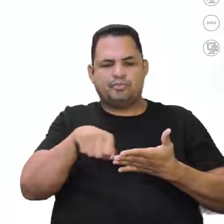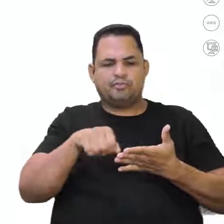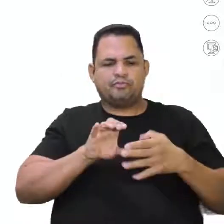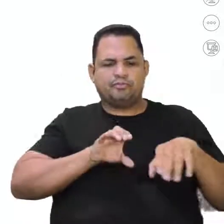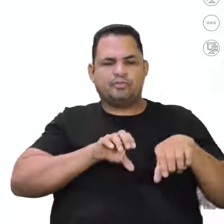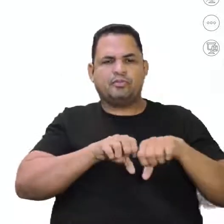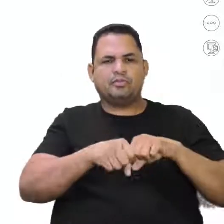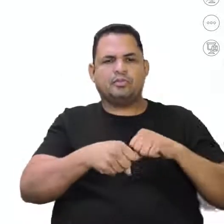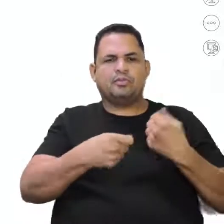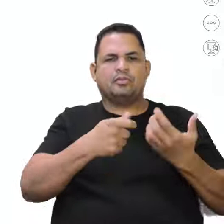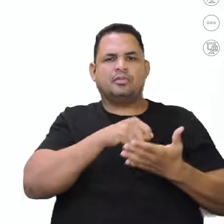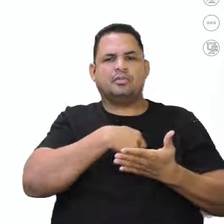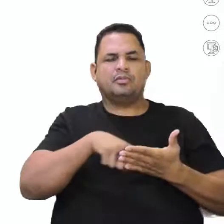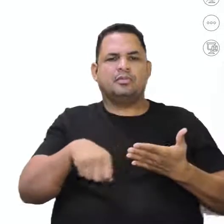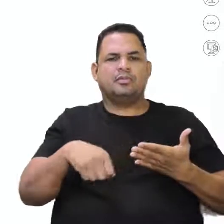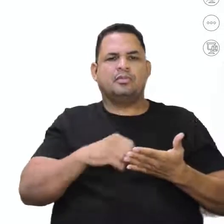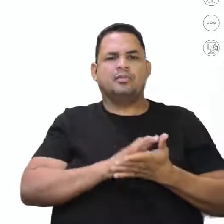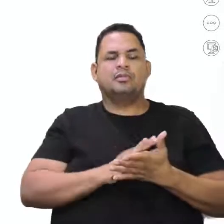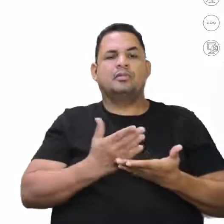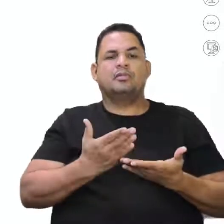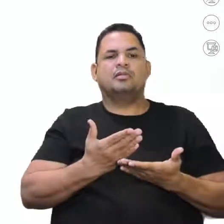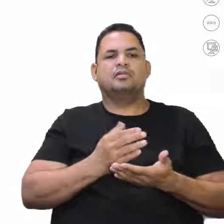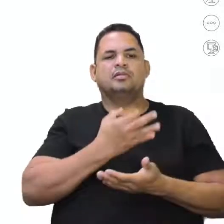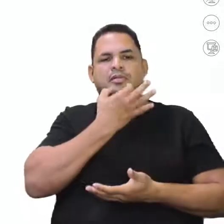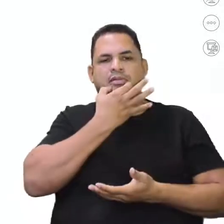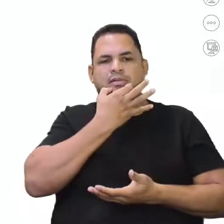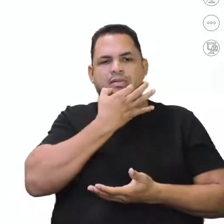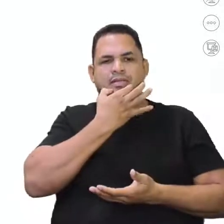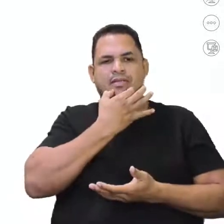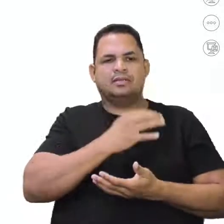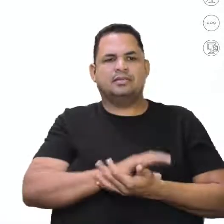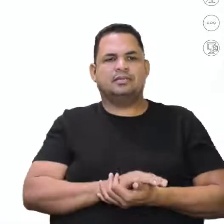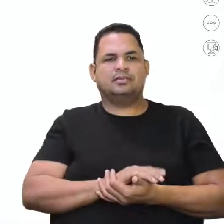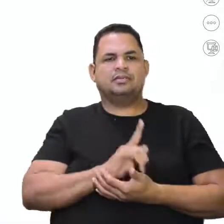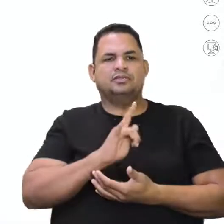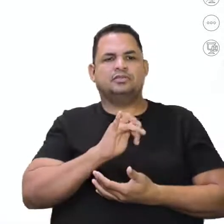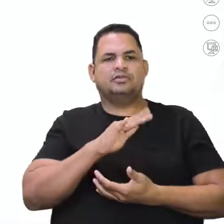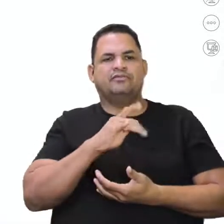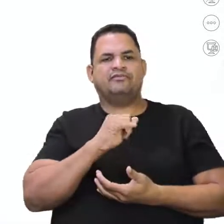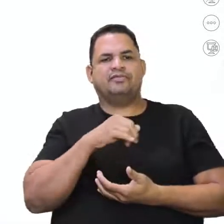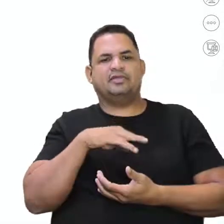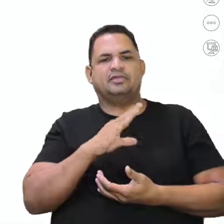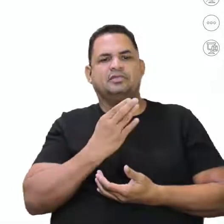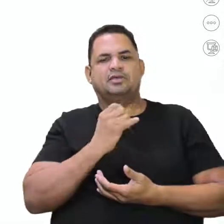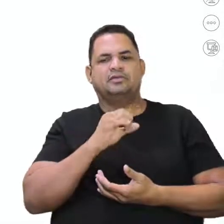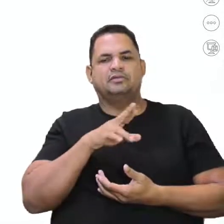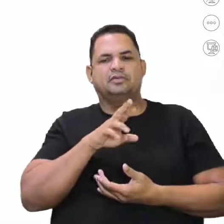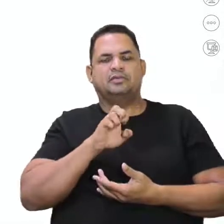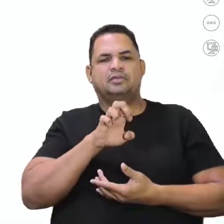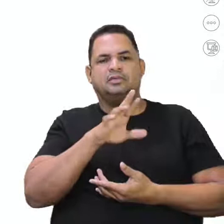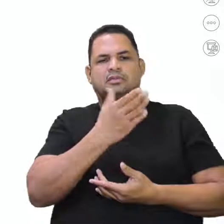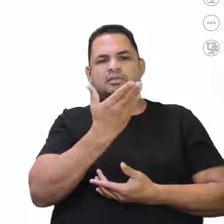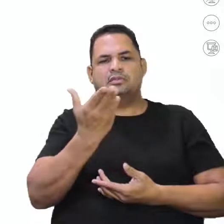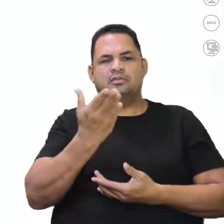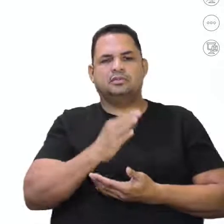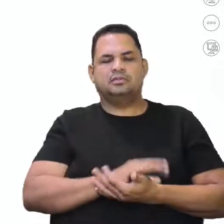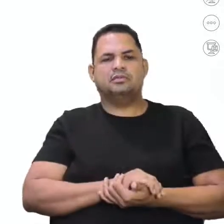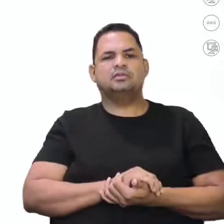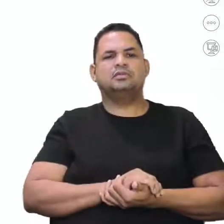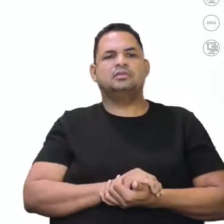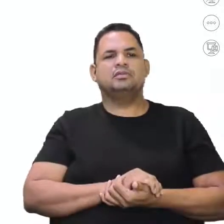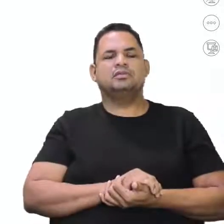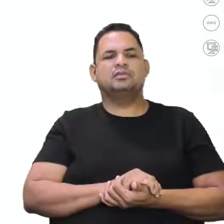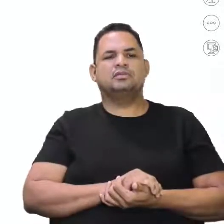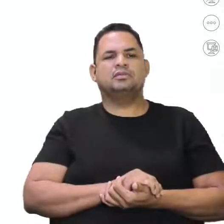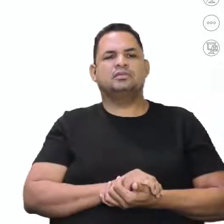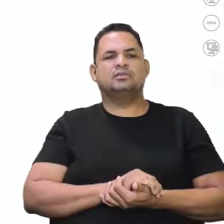foi escritor inglês, que fez isso foi o Geoffrey Chaucer, de todos eles. Talvez você pensaria,